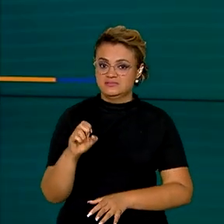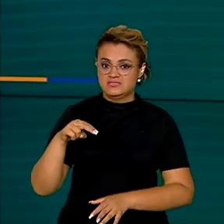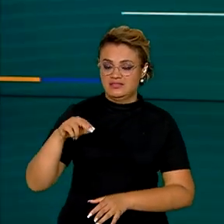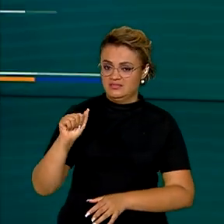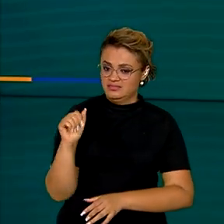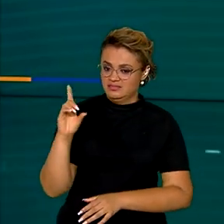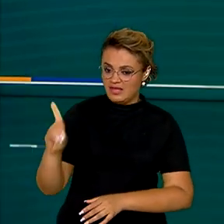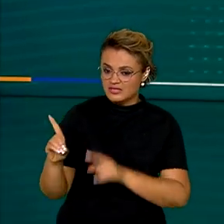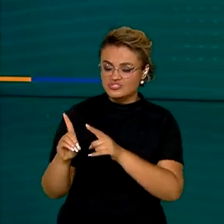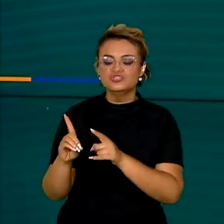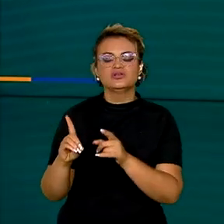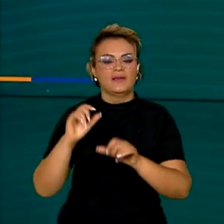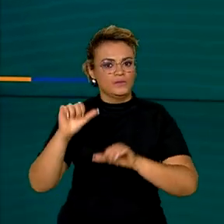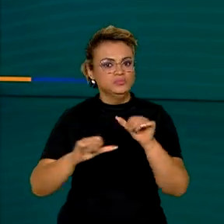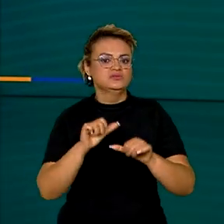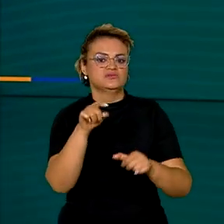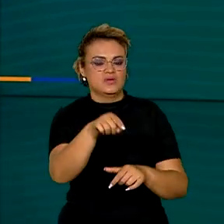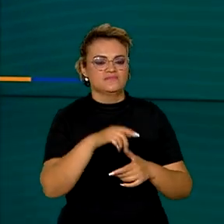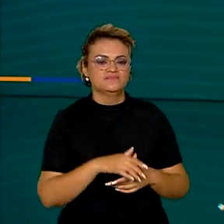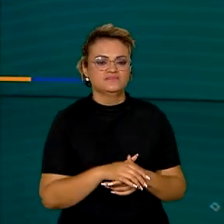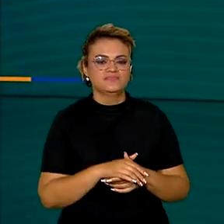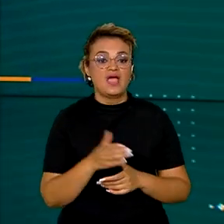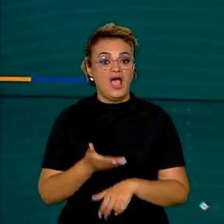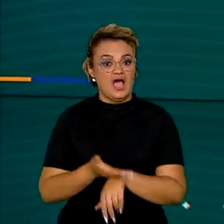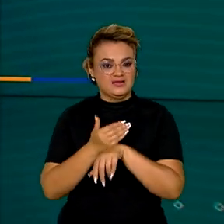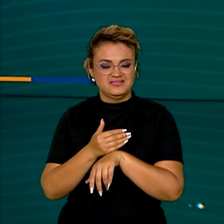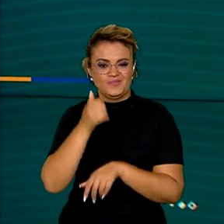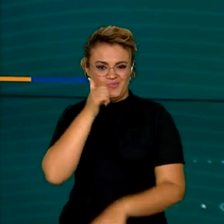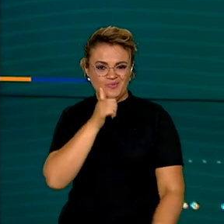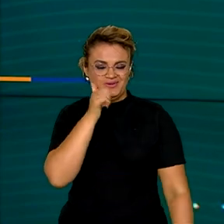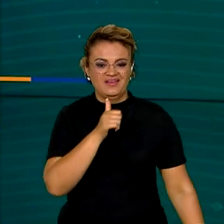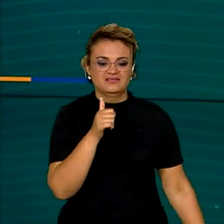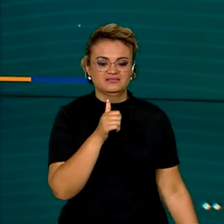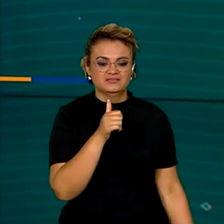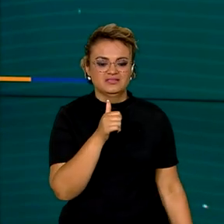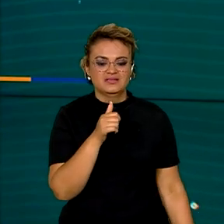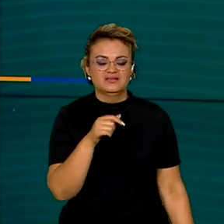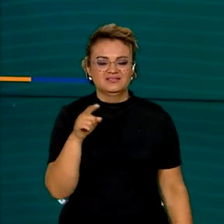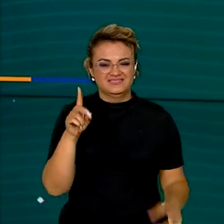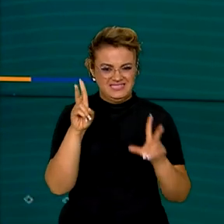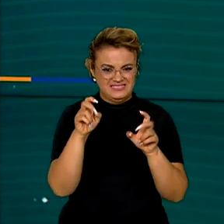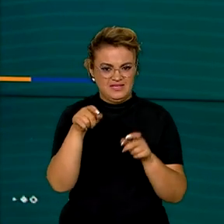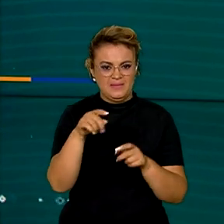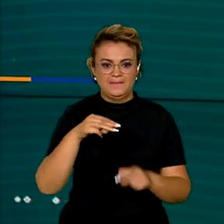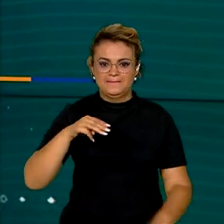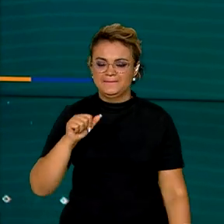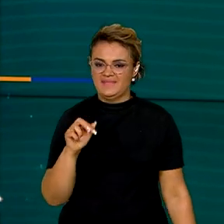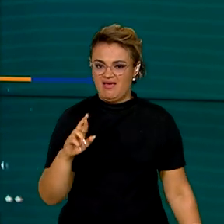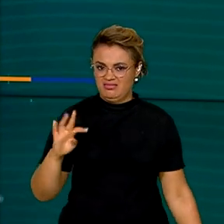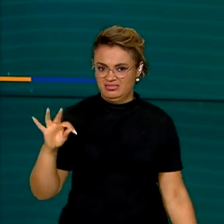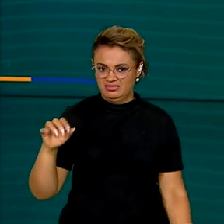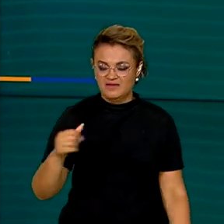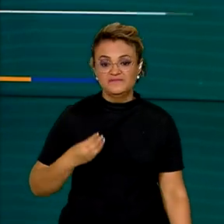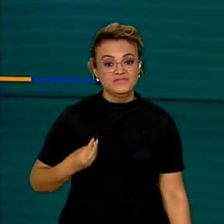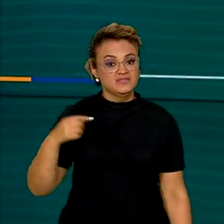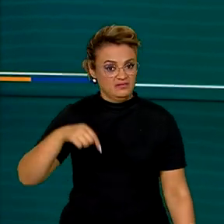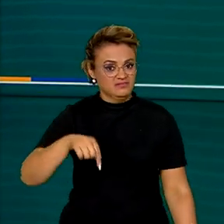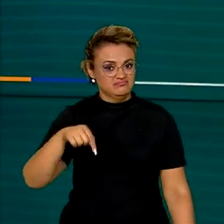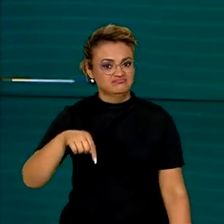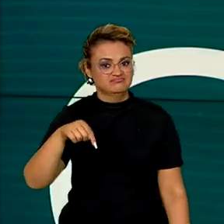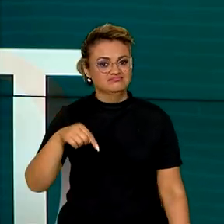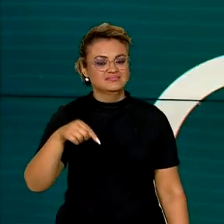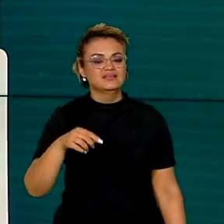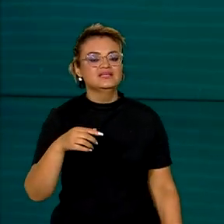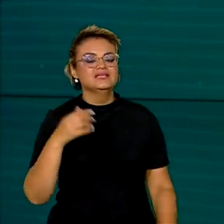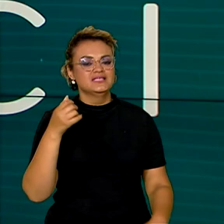Pública, quer mudar no país. Mais cedo, a secretária nacional de Políticas sobre Drogas, Marta Machado, esteve aqui nos estúdios do